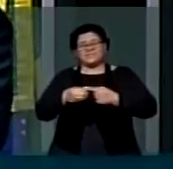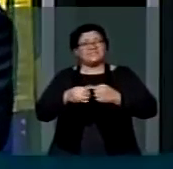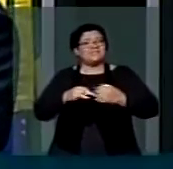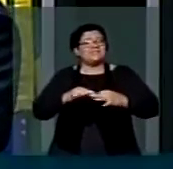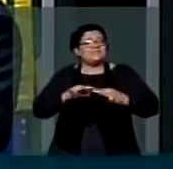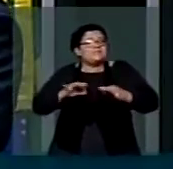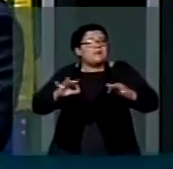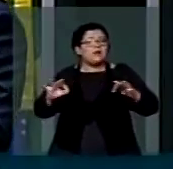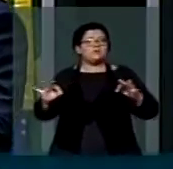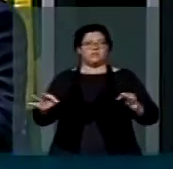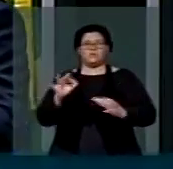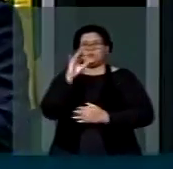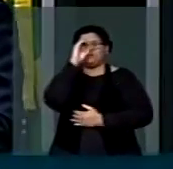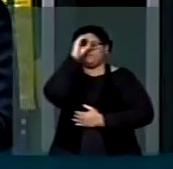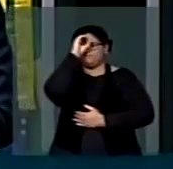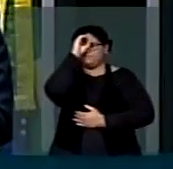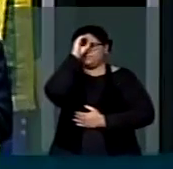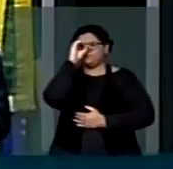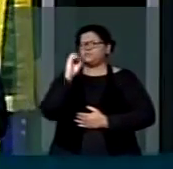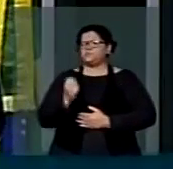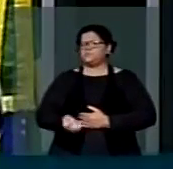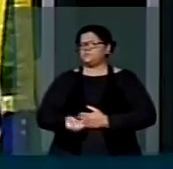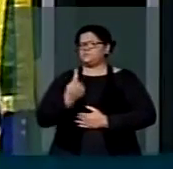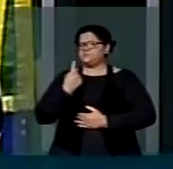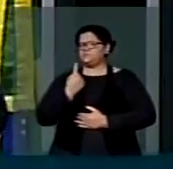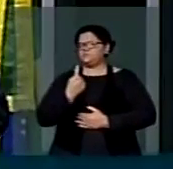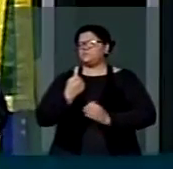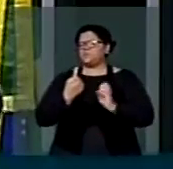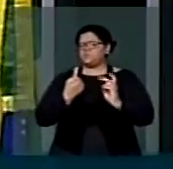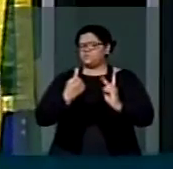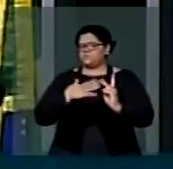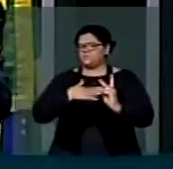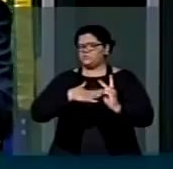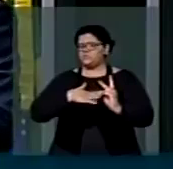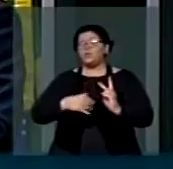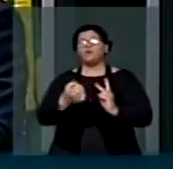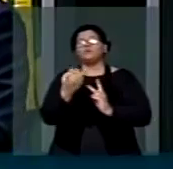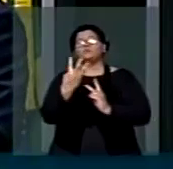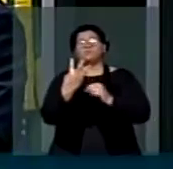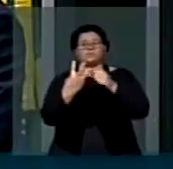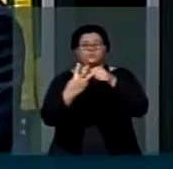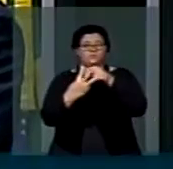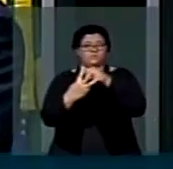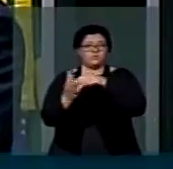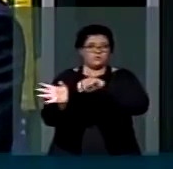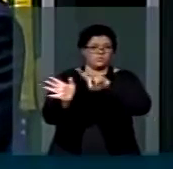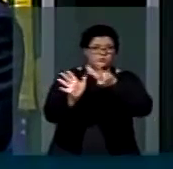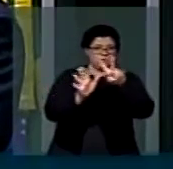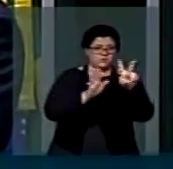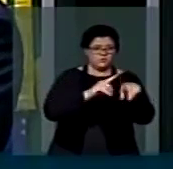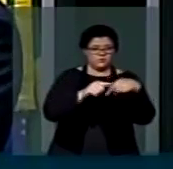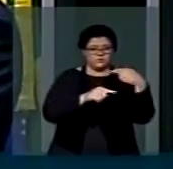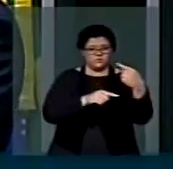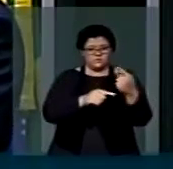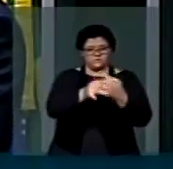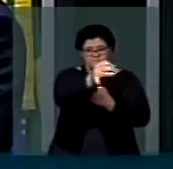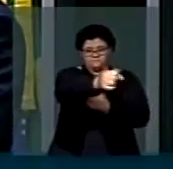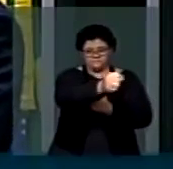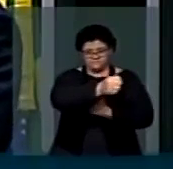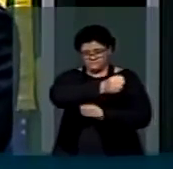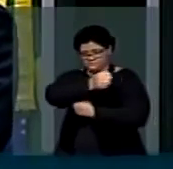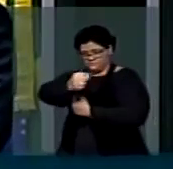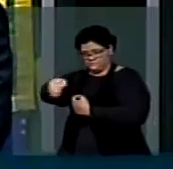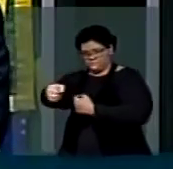nada. Passados 3 semanas, designada para a cidade de Pacajá, no